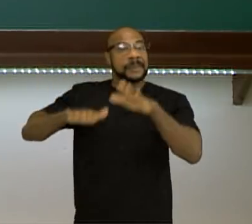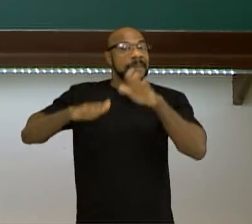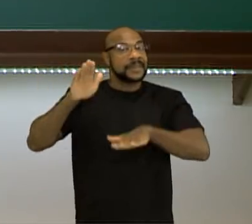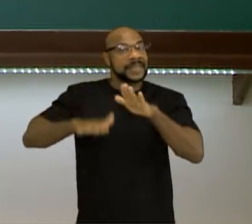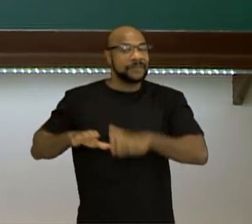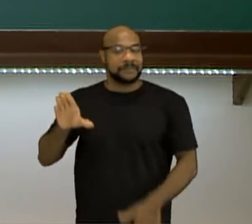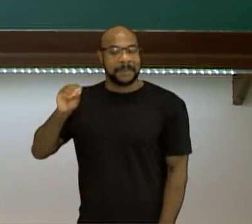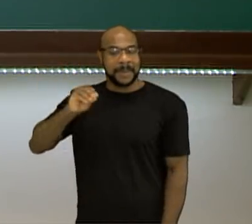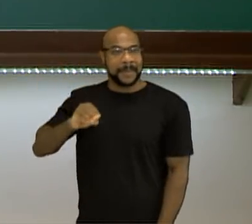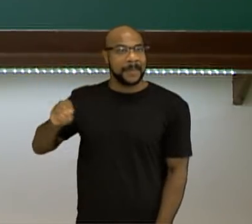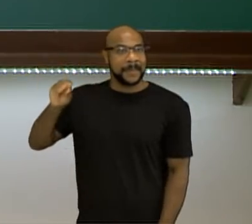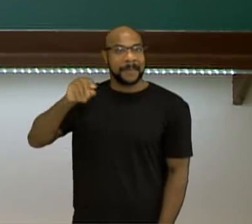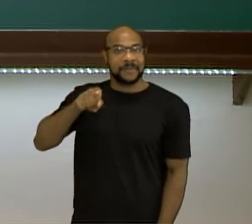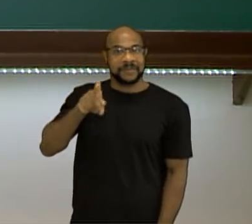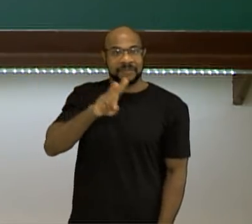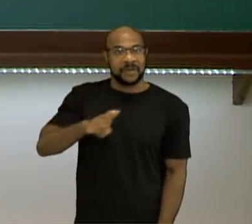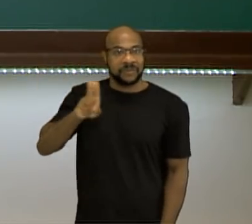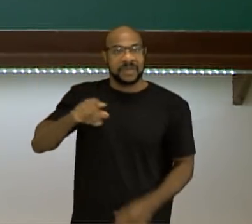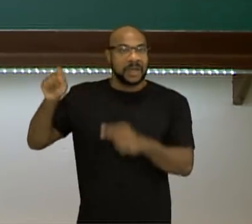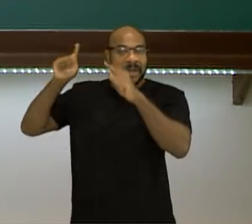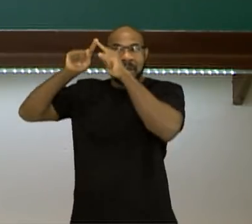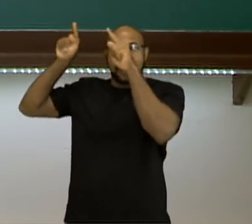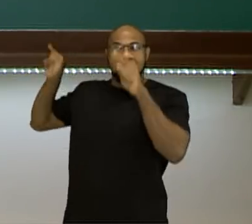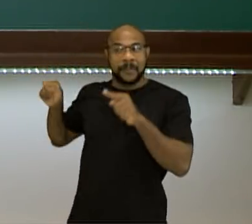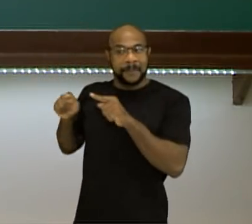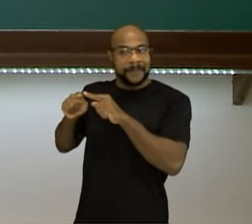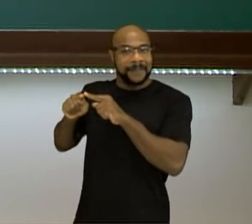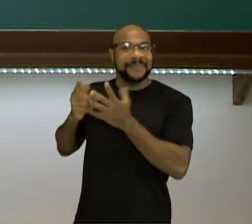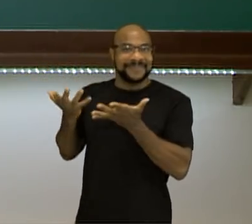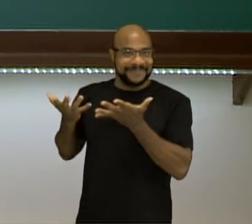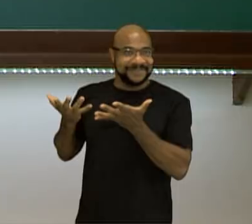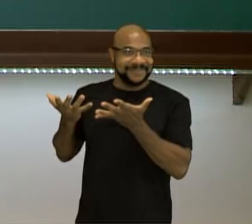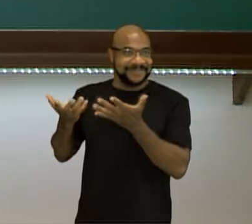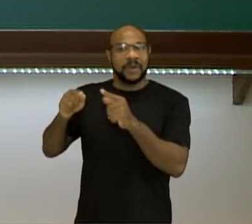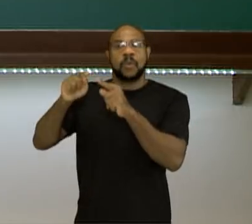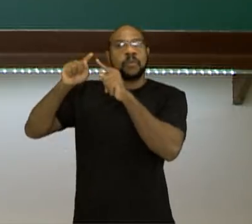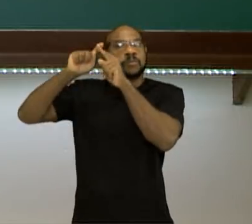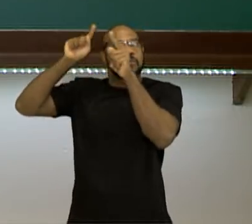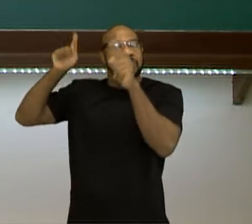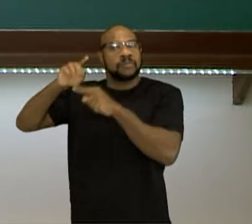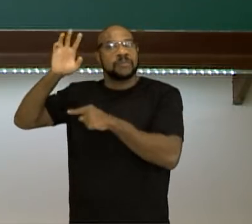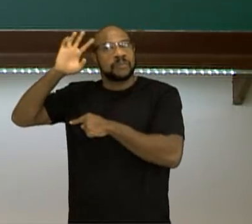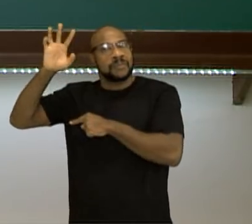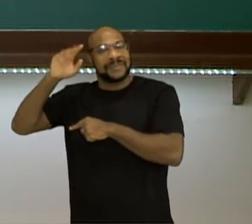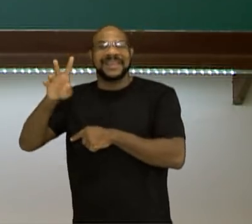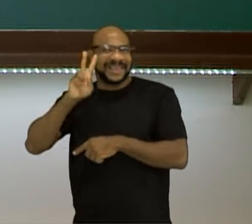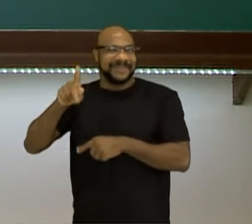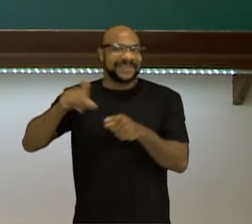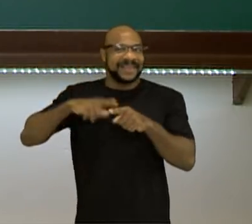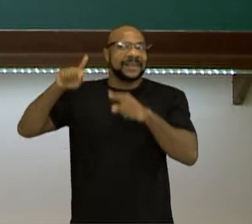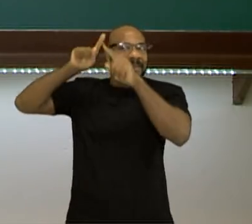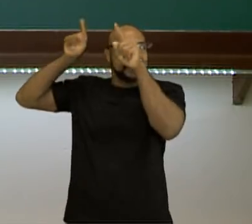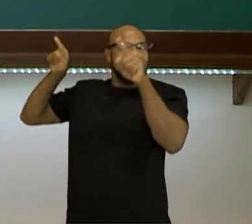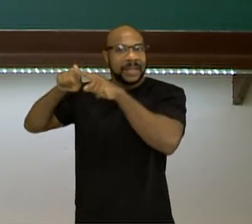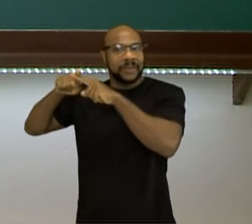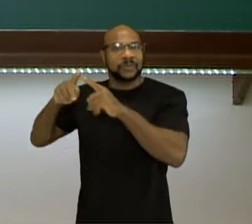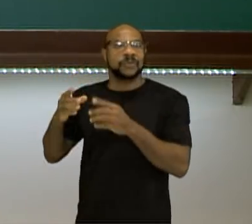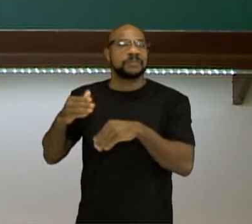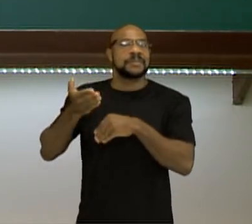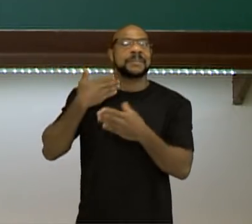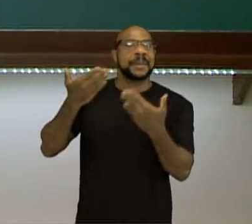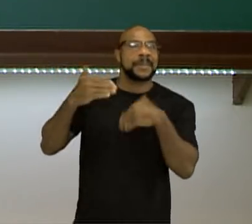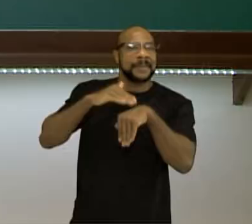você vai utilizar esses balões. Lembrando que a gente viu lá o balão de diálogo, o balão